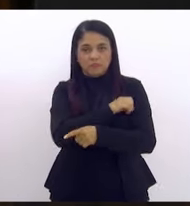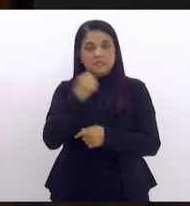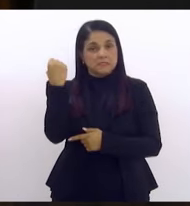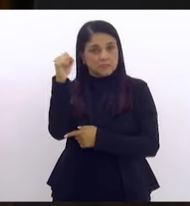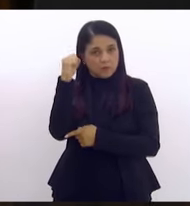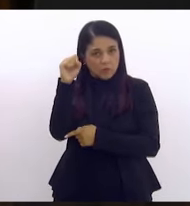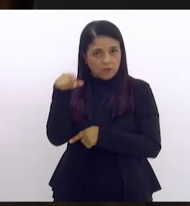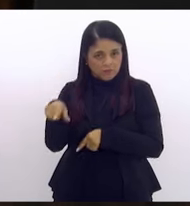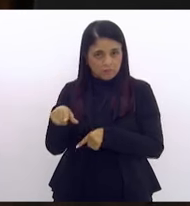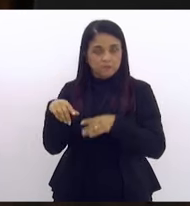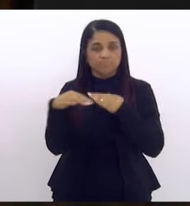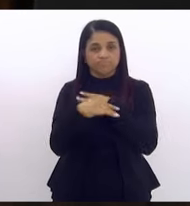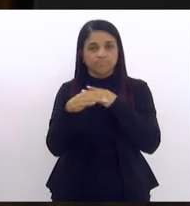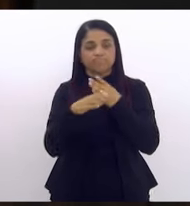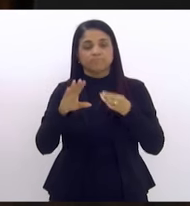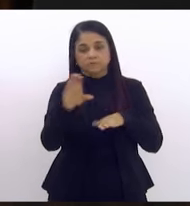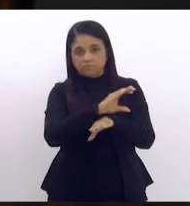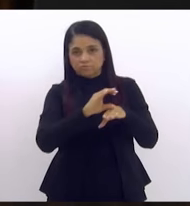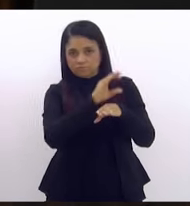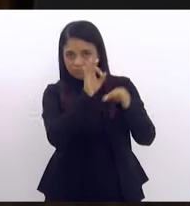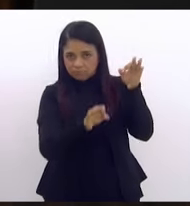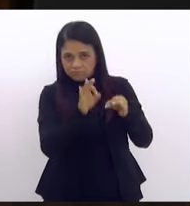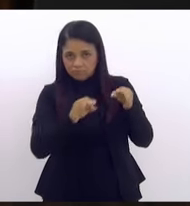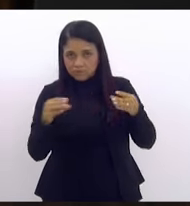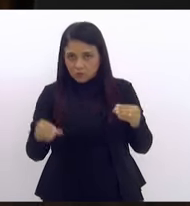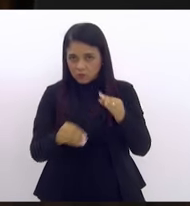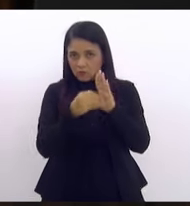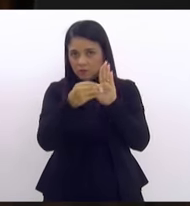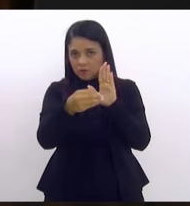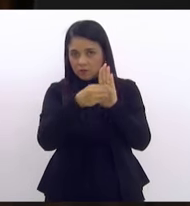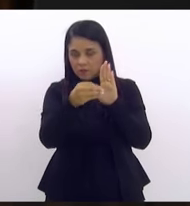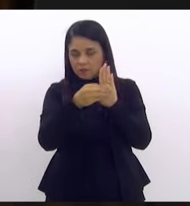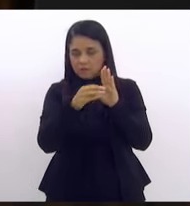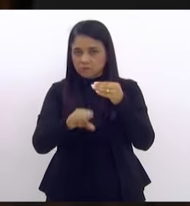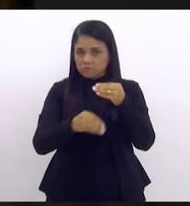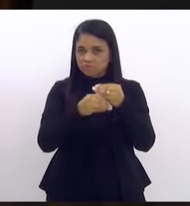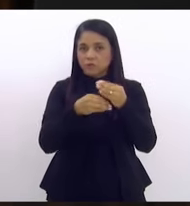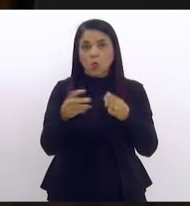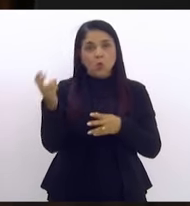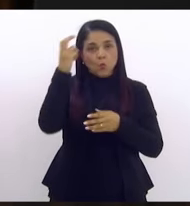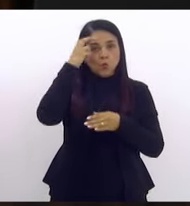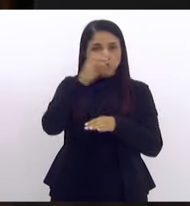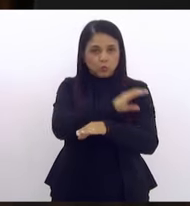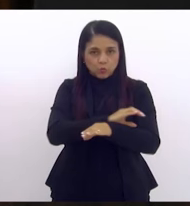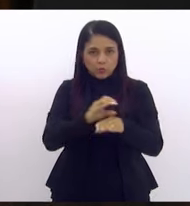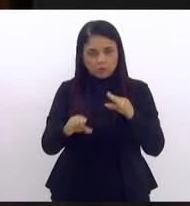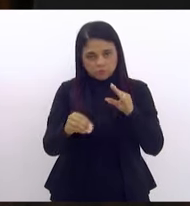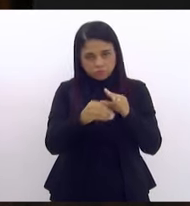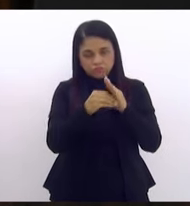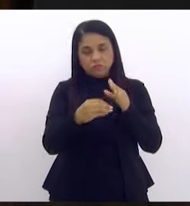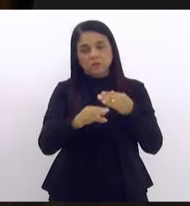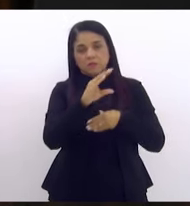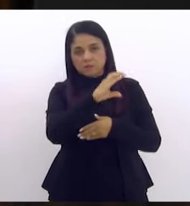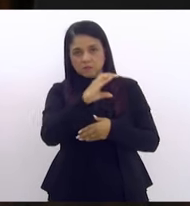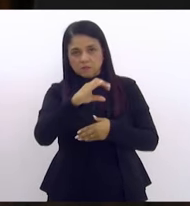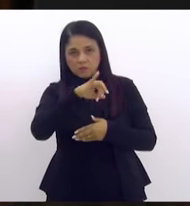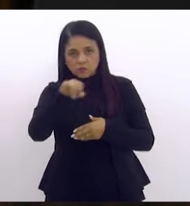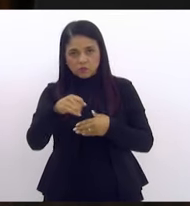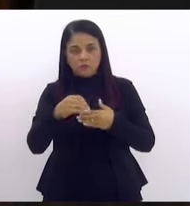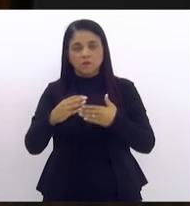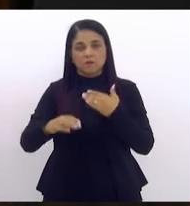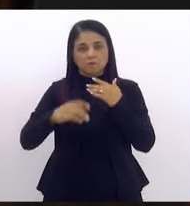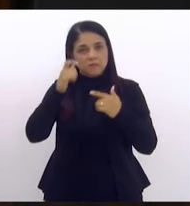pela constitucionalidade com emendas, de Cultura, favorável com as emendas da CCJ, de Assuntos Municipais de Desenvolvimento